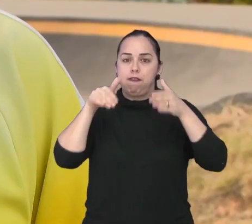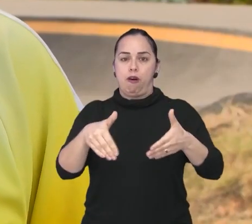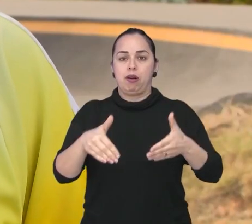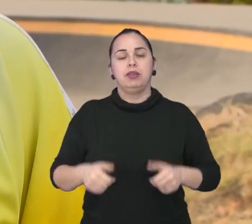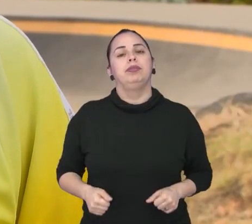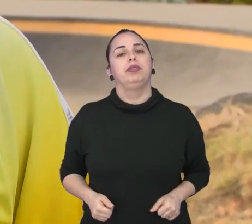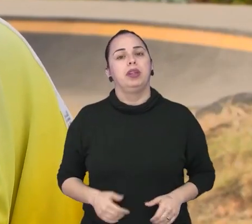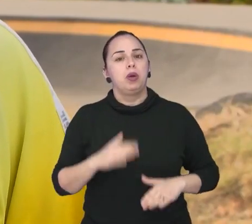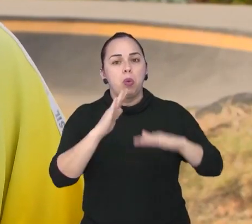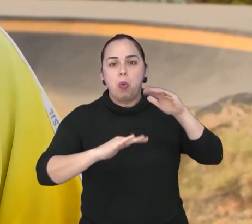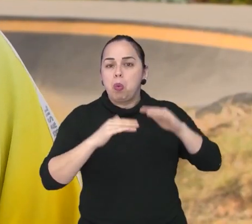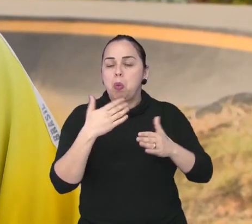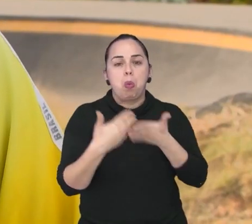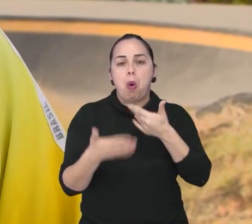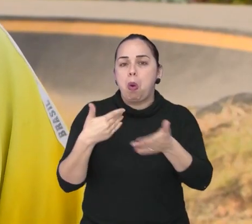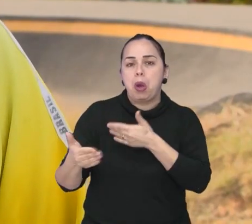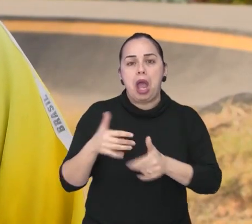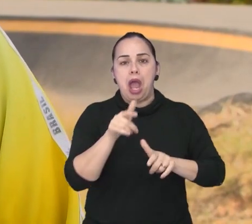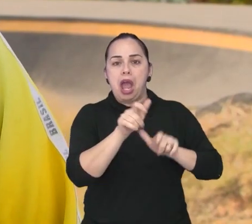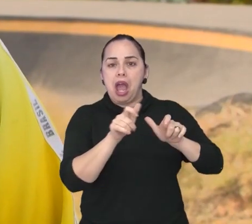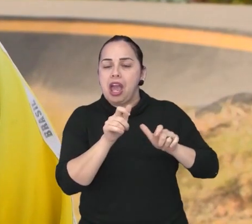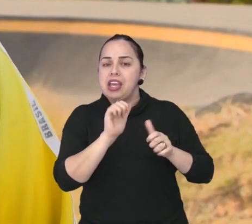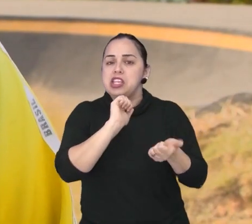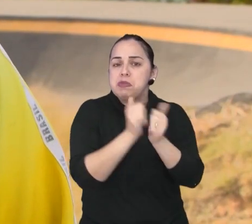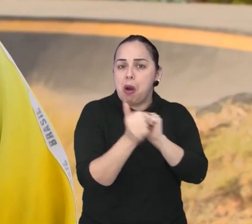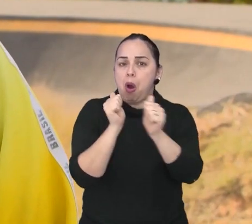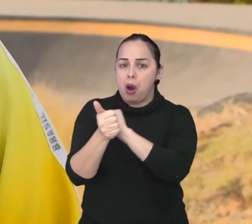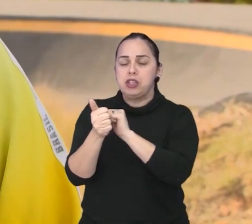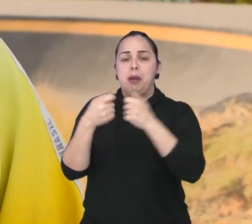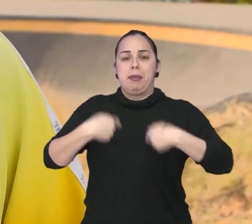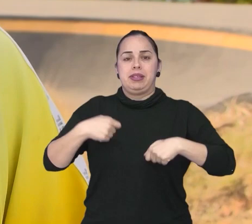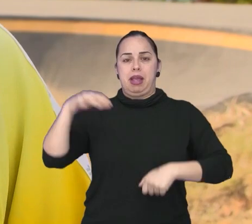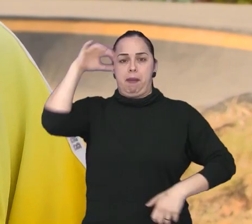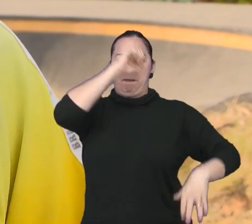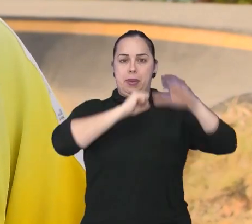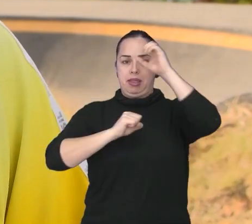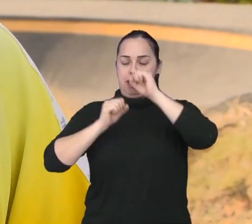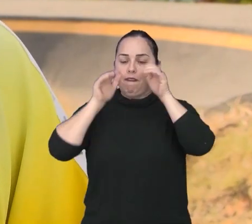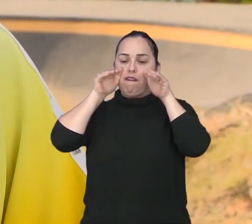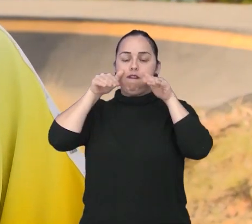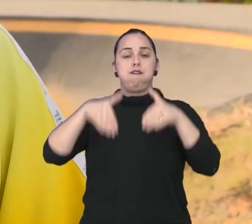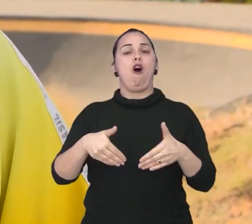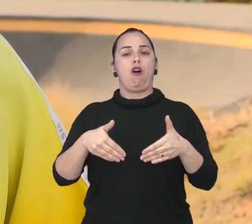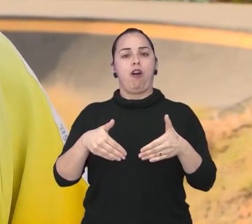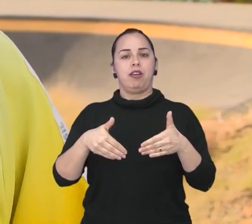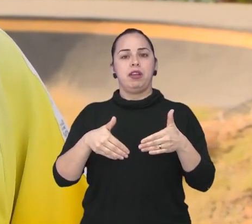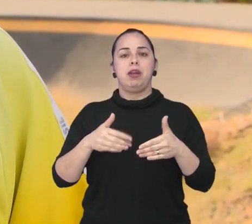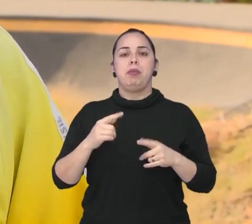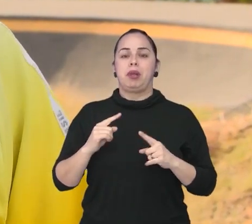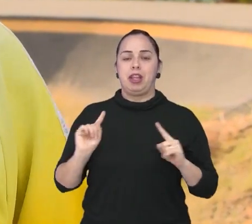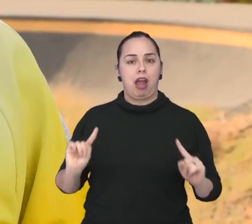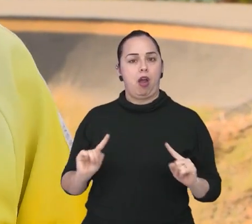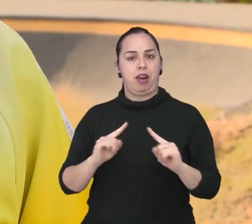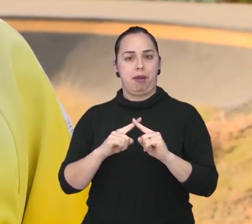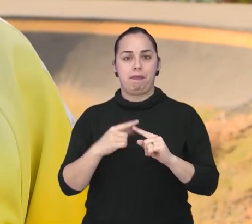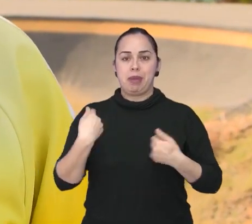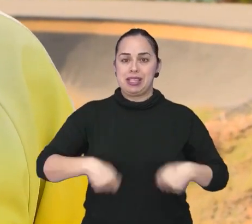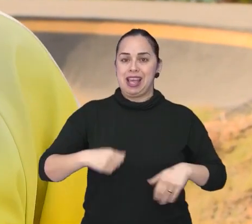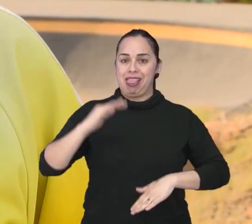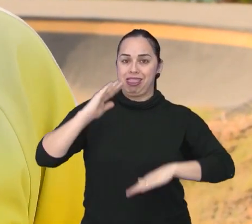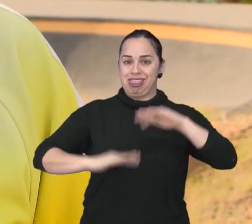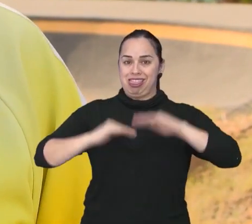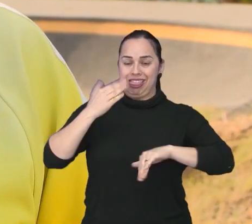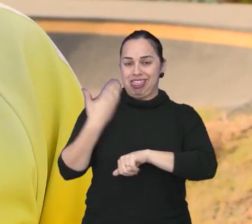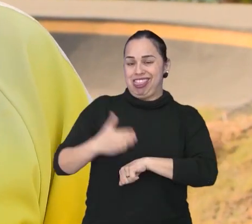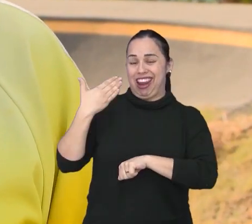Qualquer esporte exige, disciplina, tem que ter um foco, você ser determinado para aquilo, Porque quando a gente vai para uma competição,